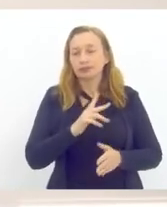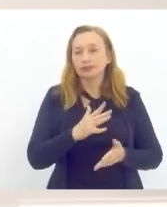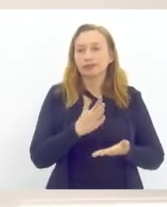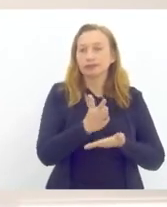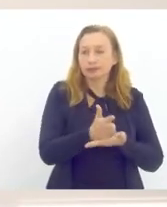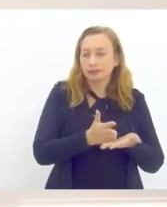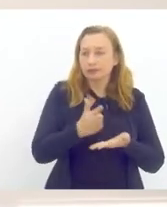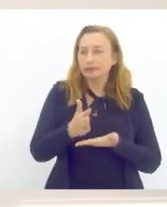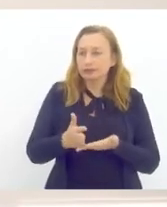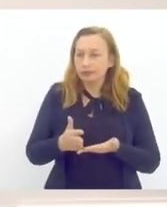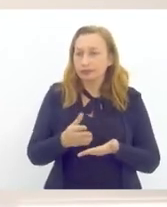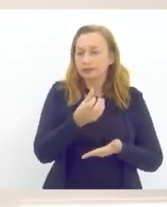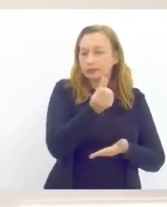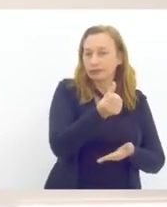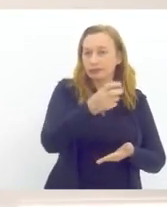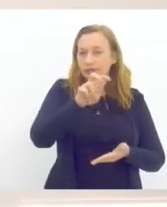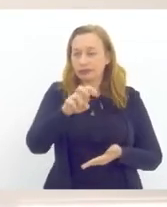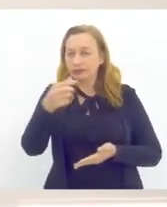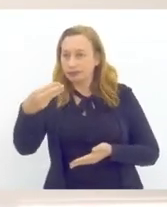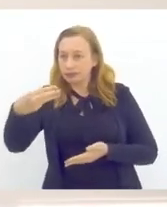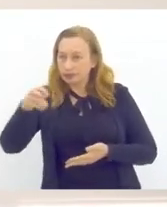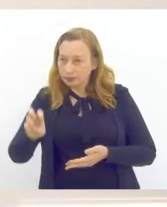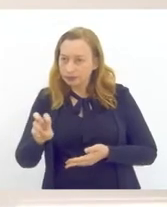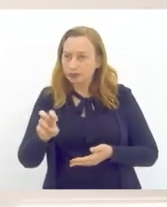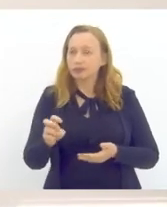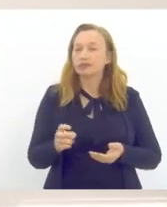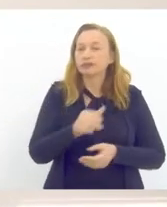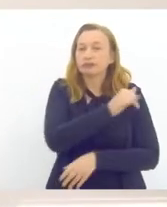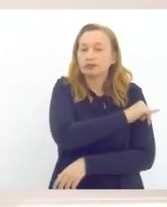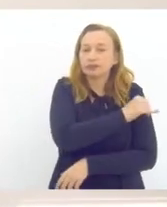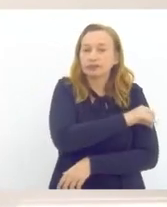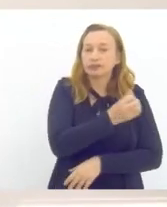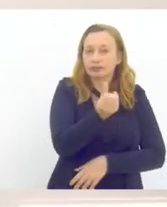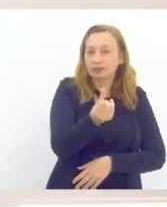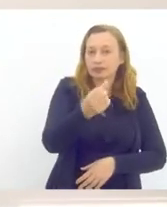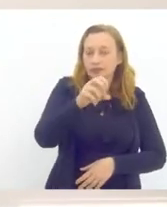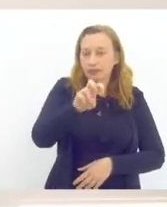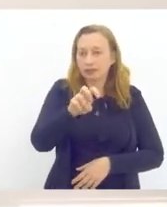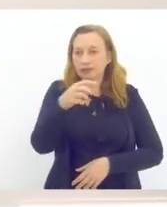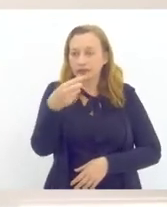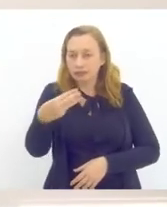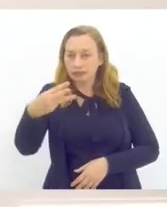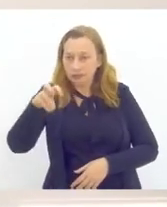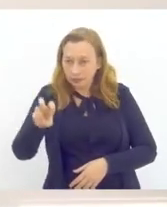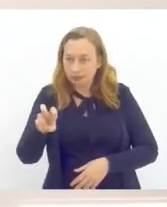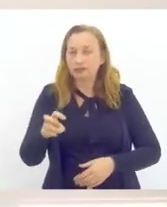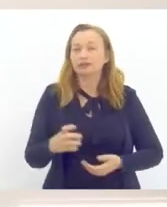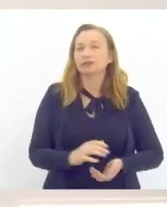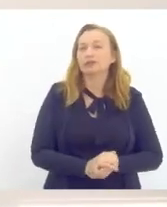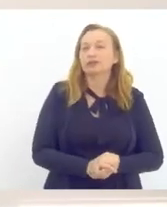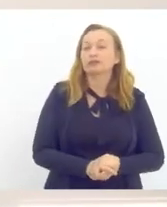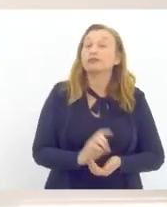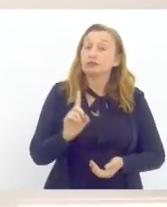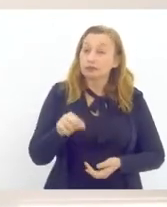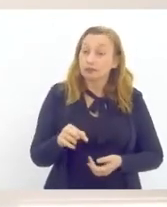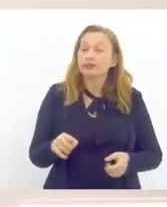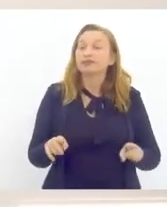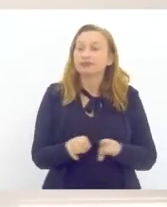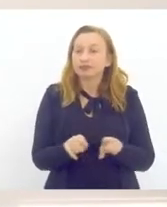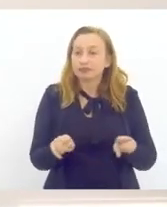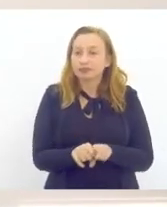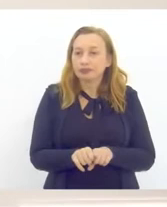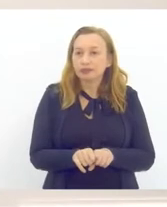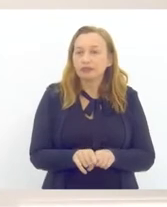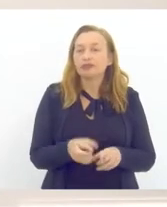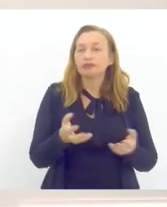65-35, que no caso da Constituição do Rio de Janeiro está estabelecido em 75-25. Então, esse é um aspecto também que